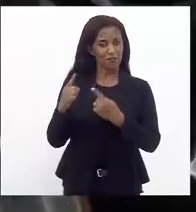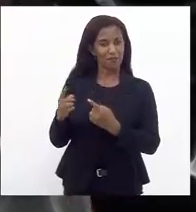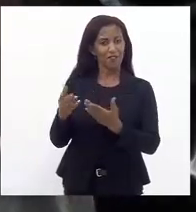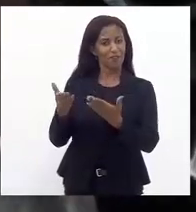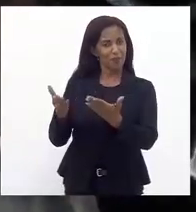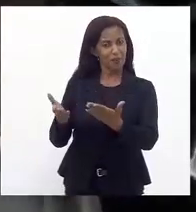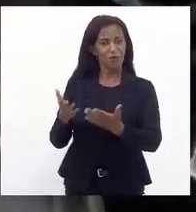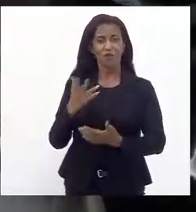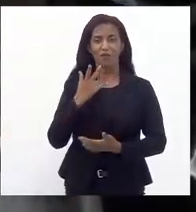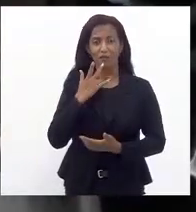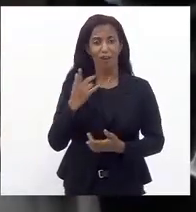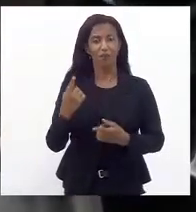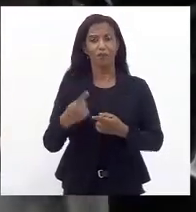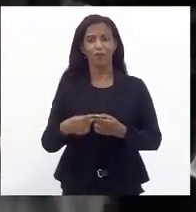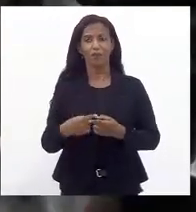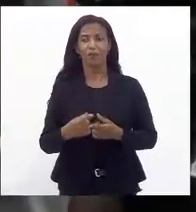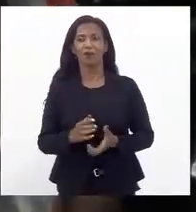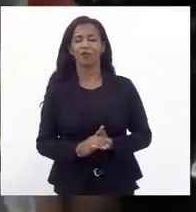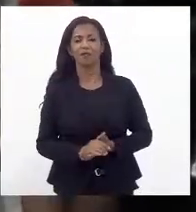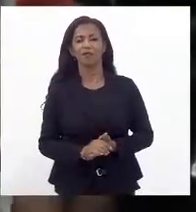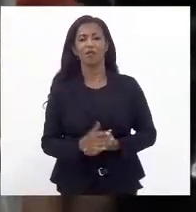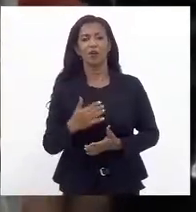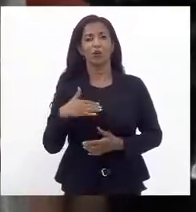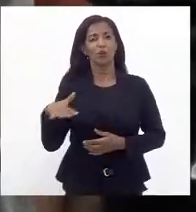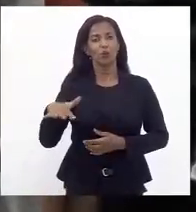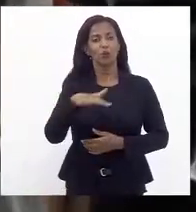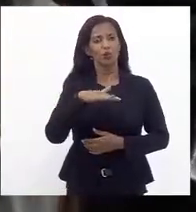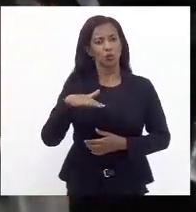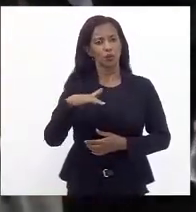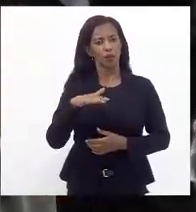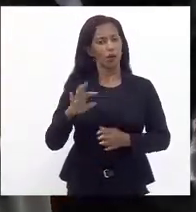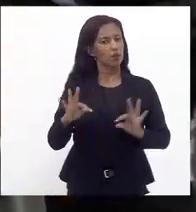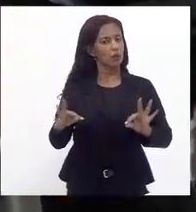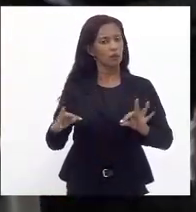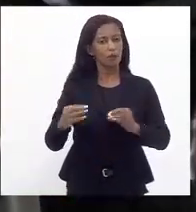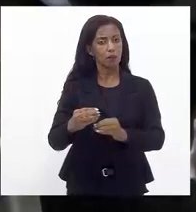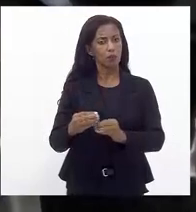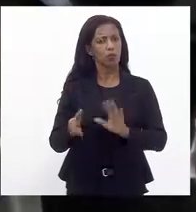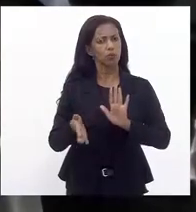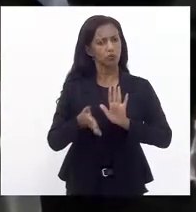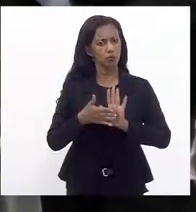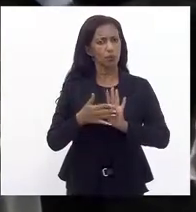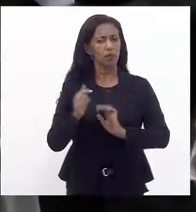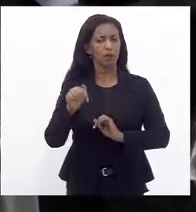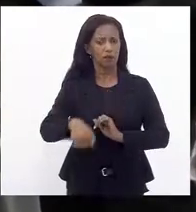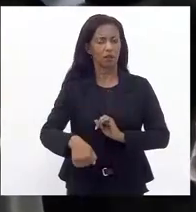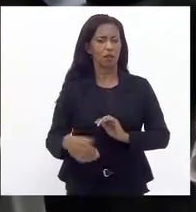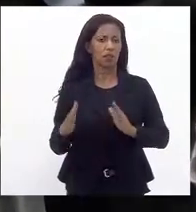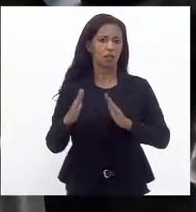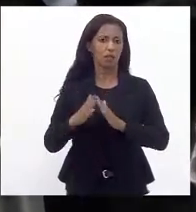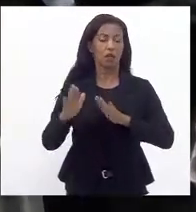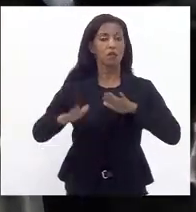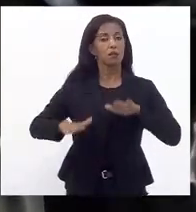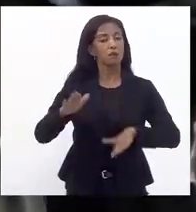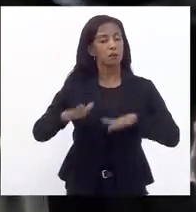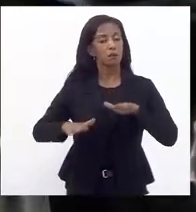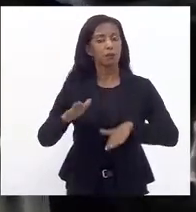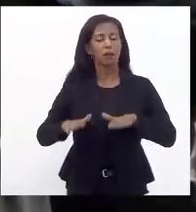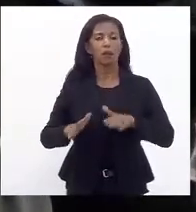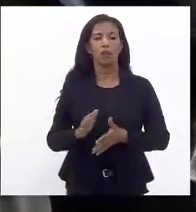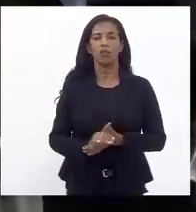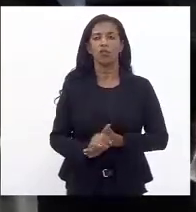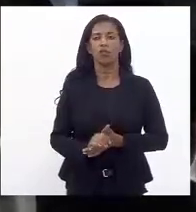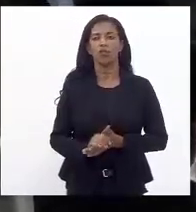e digo isso porque o espaço aqui é muito amplo os mandatos de fato aqui nessa casa independente da